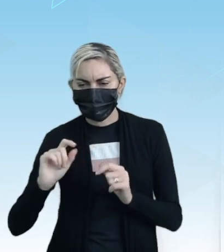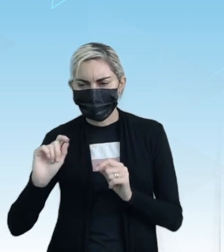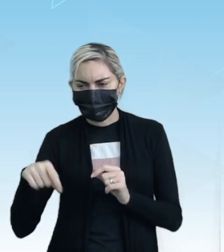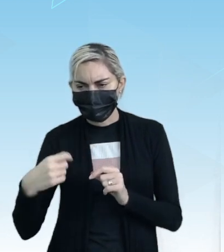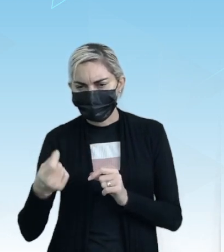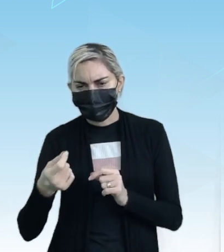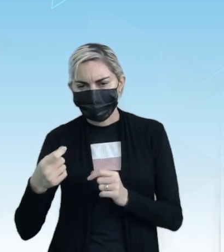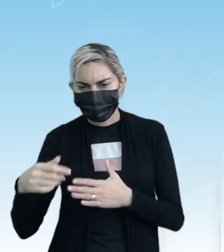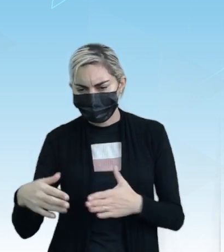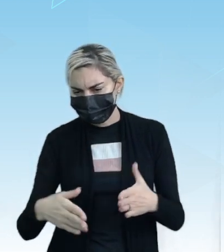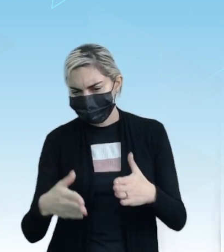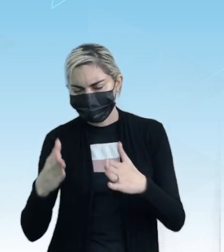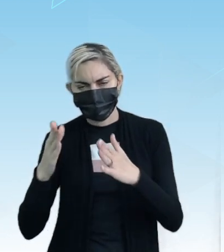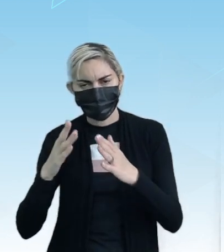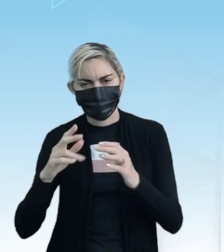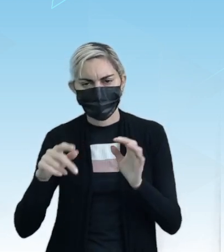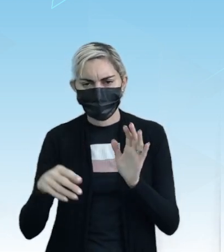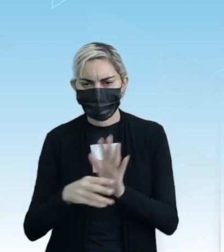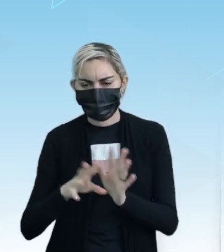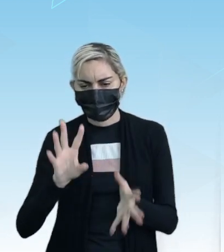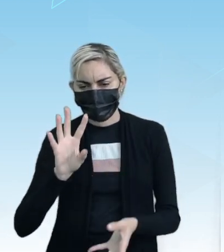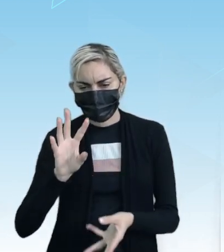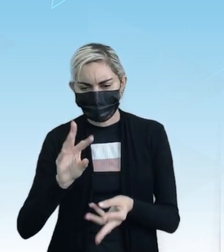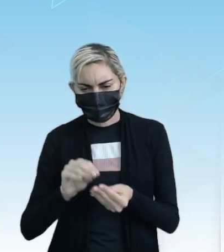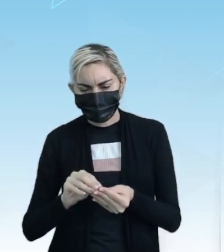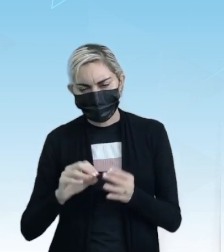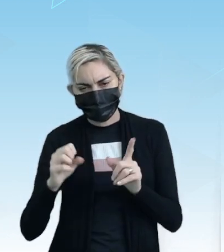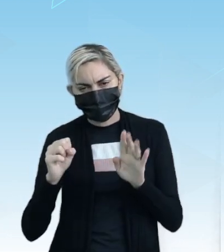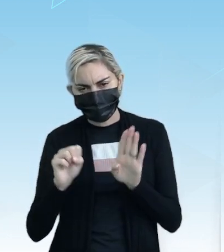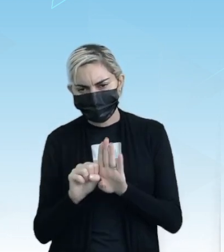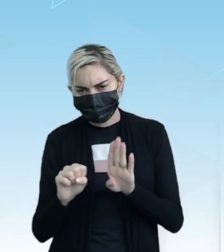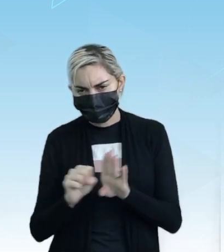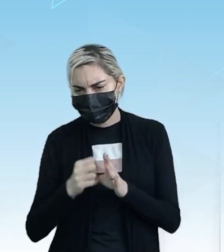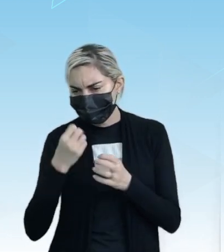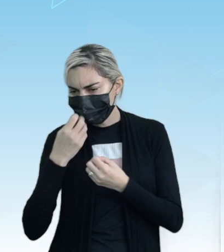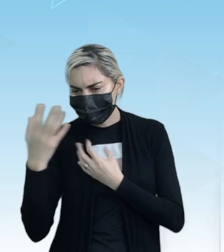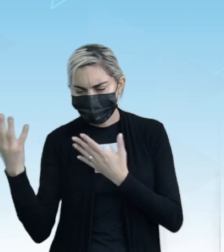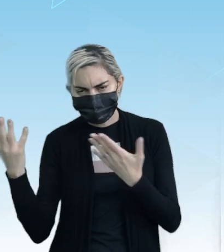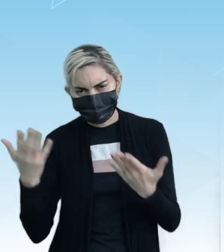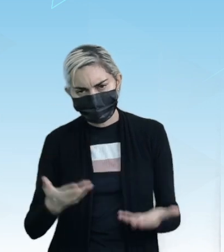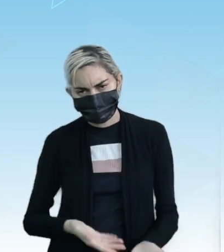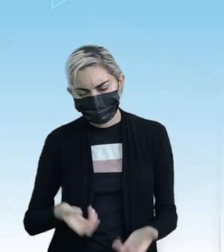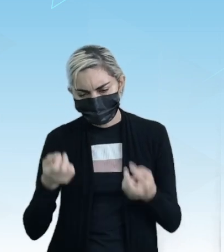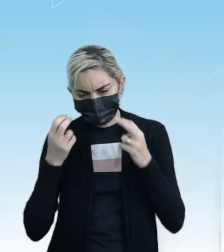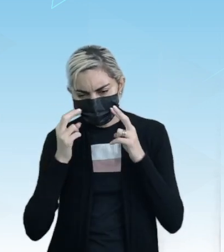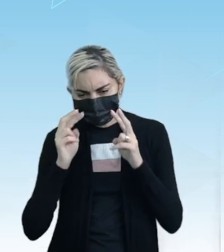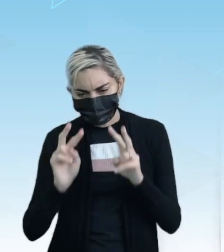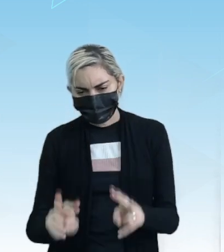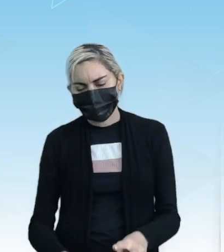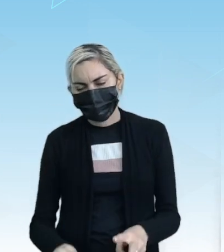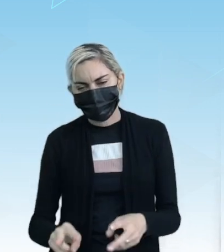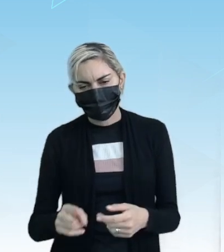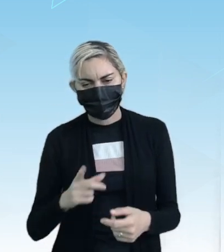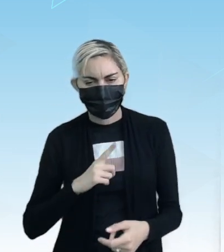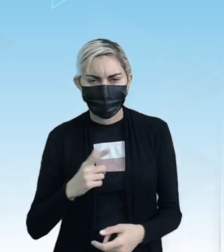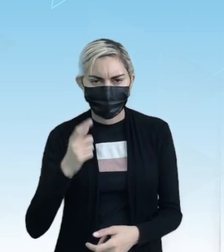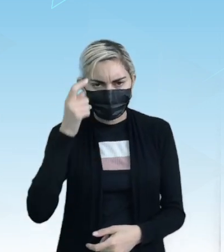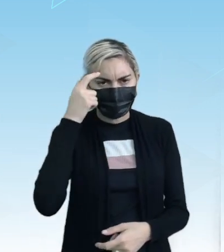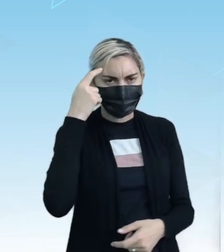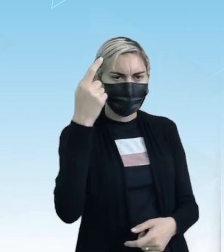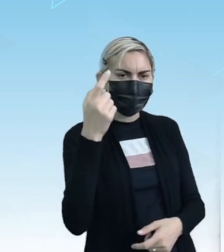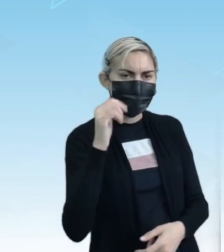do rio, para complementar o substantivo boas-vindas, viram que esses boas-vindas dão uma ideia